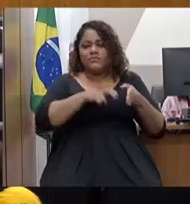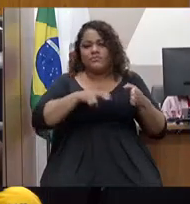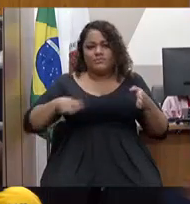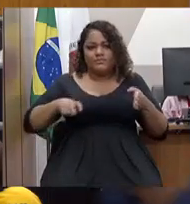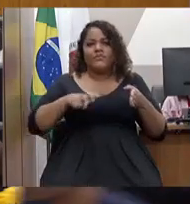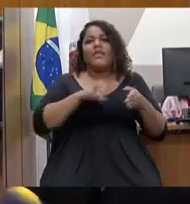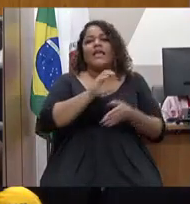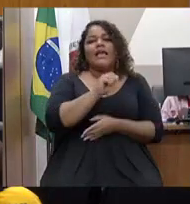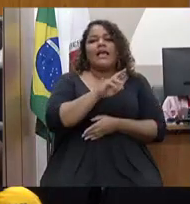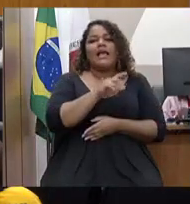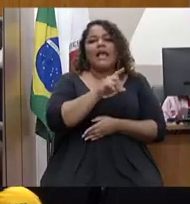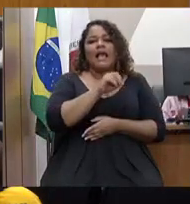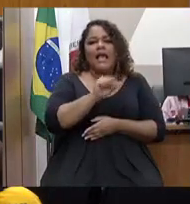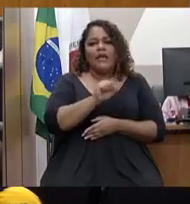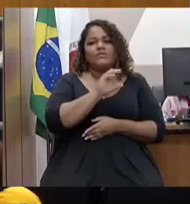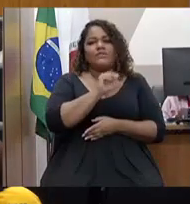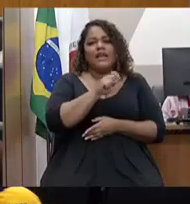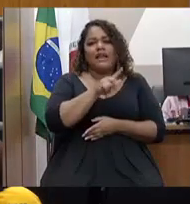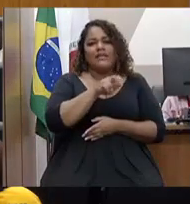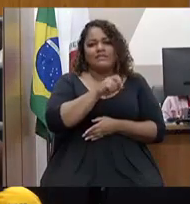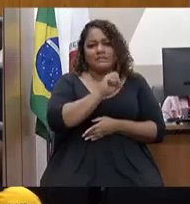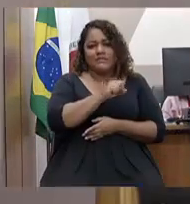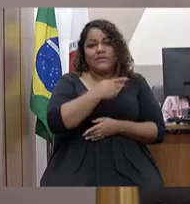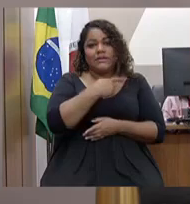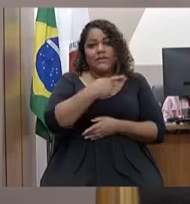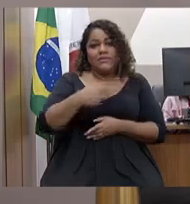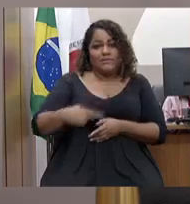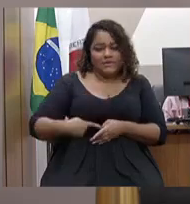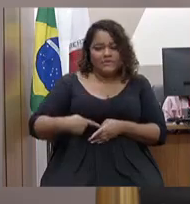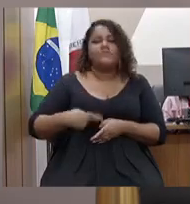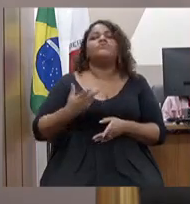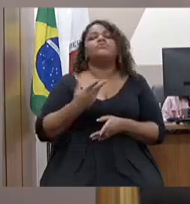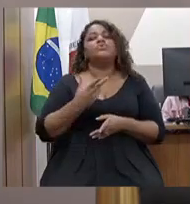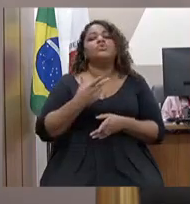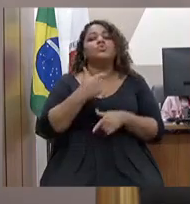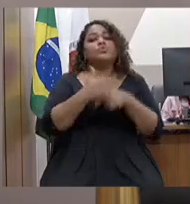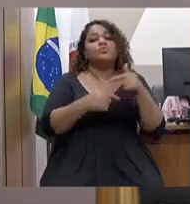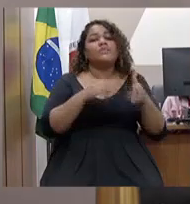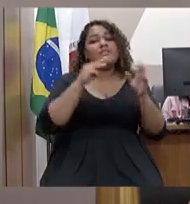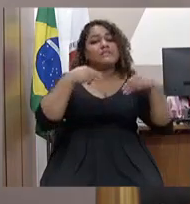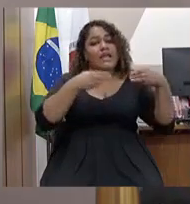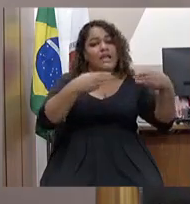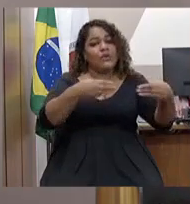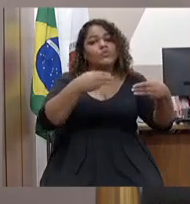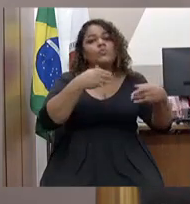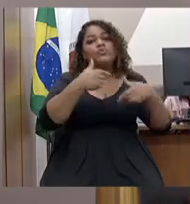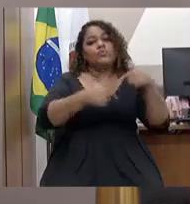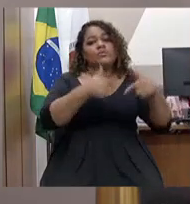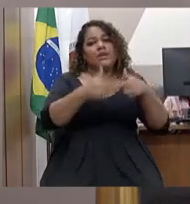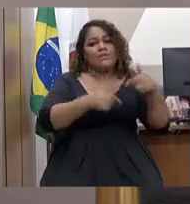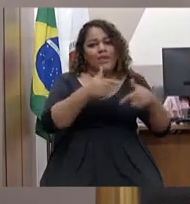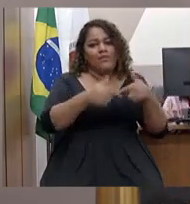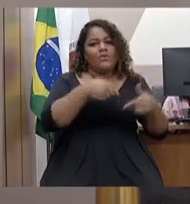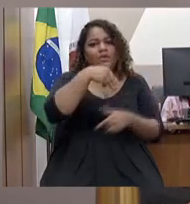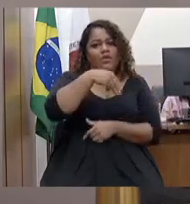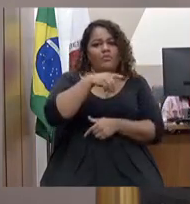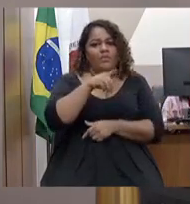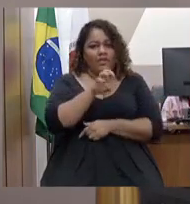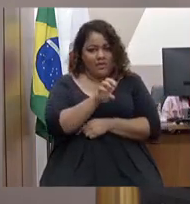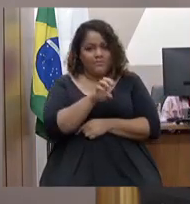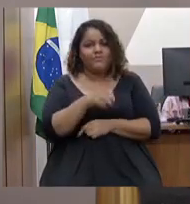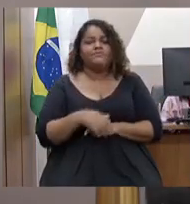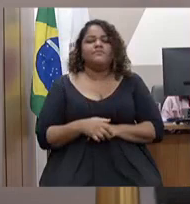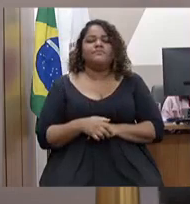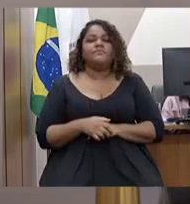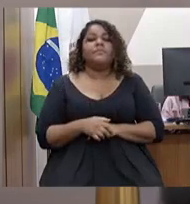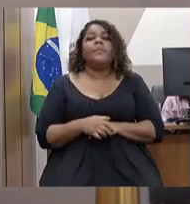superintendente do Ministério do Trabalho e Emprego MTE convidamos também Melina de